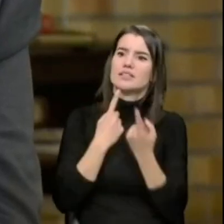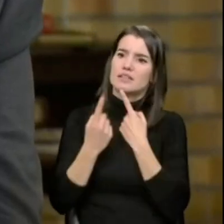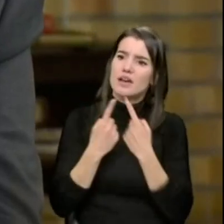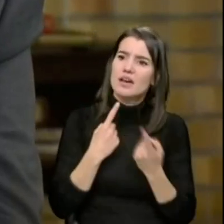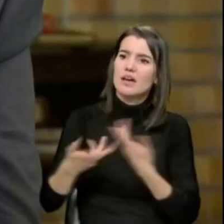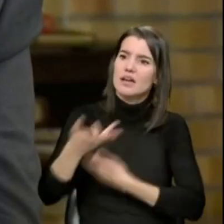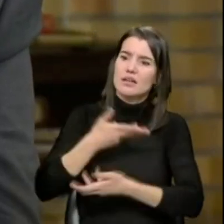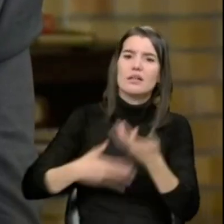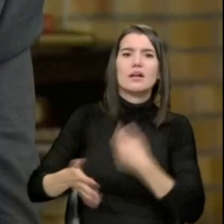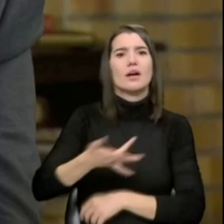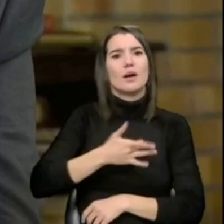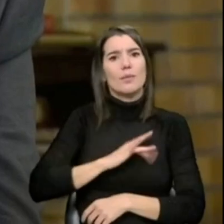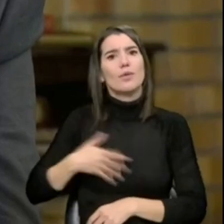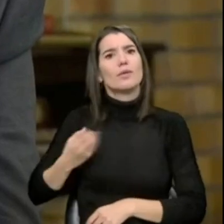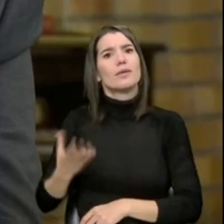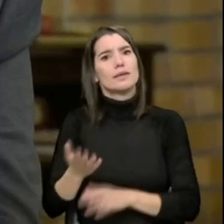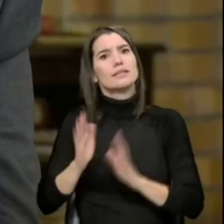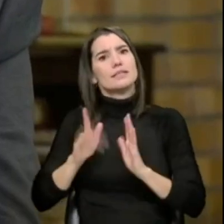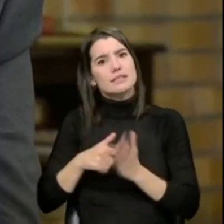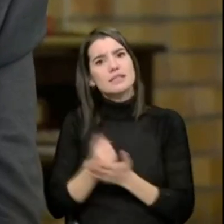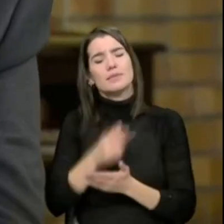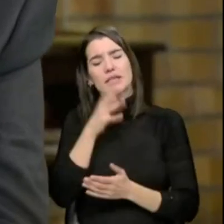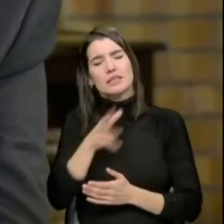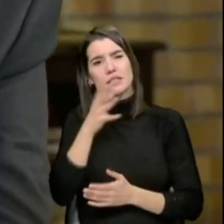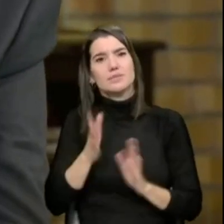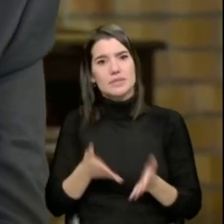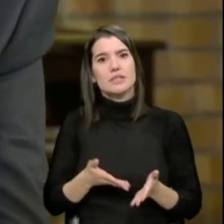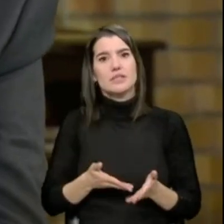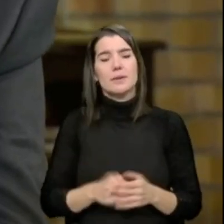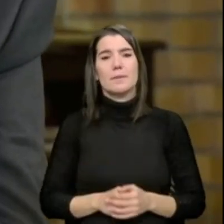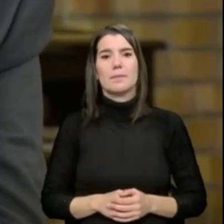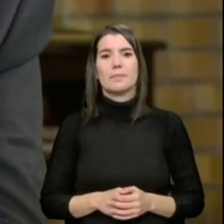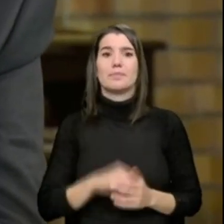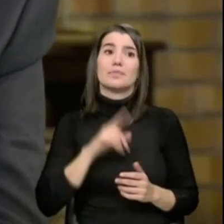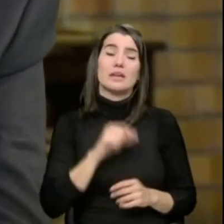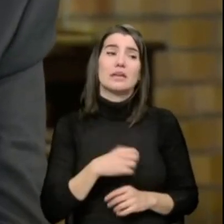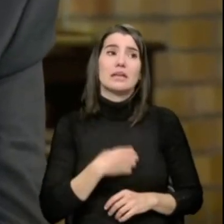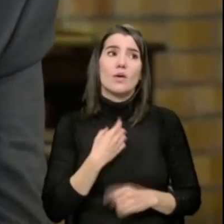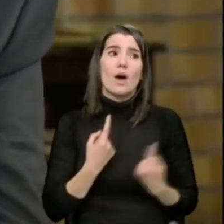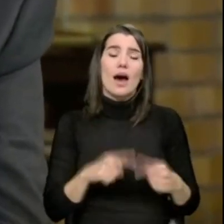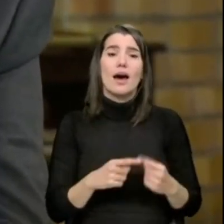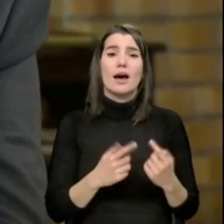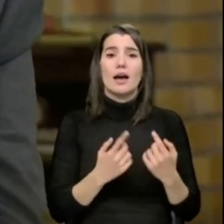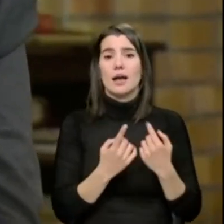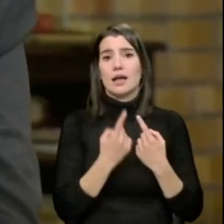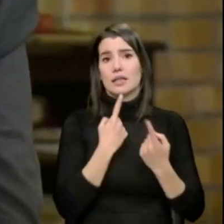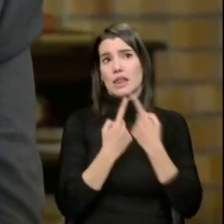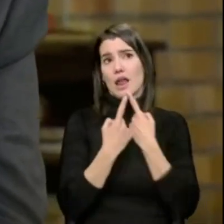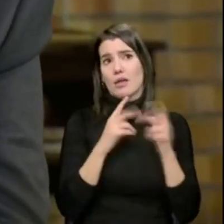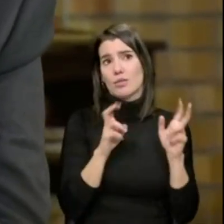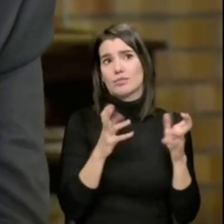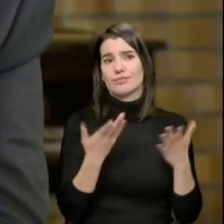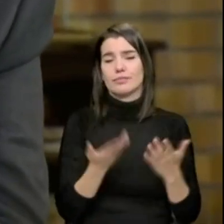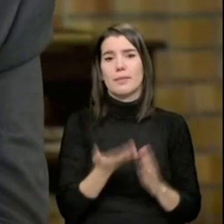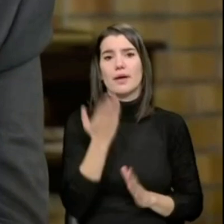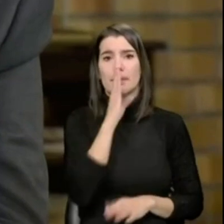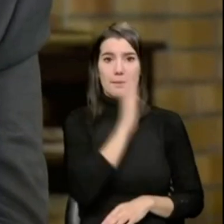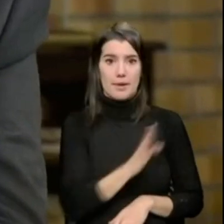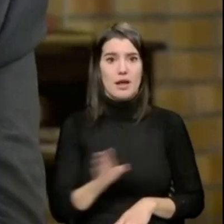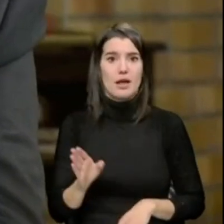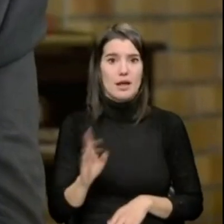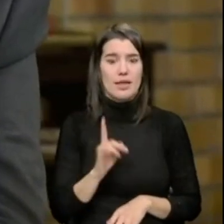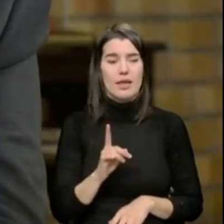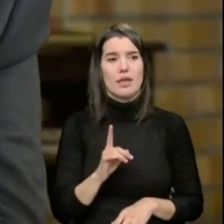amor e a caridade. Também me parece que há um diálogo, digamos assim, mais prático, que é,